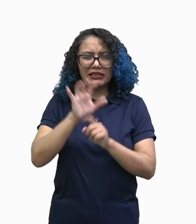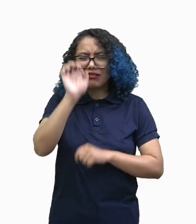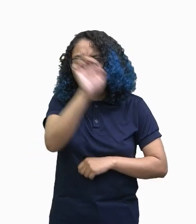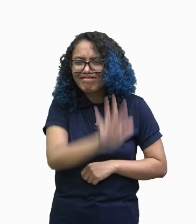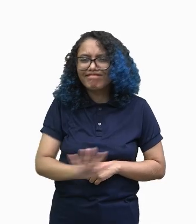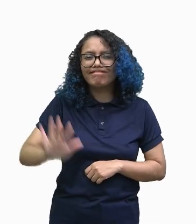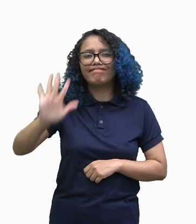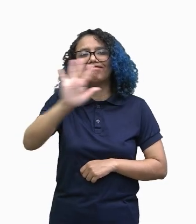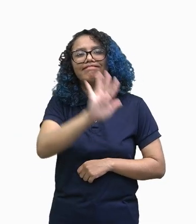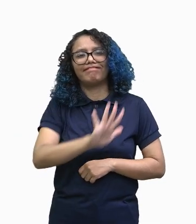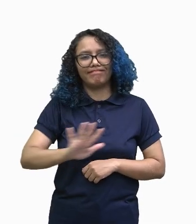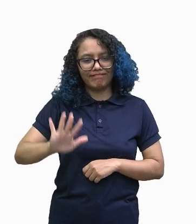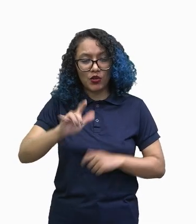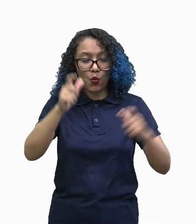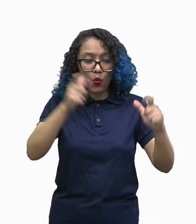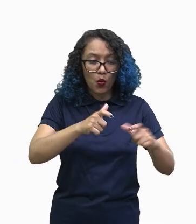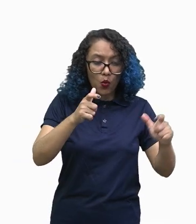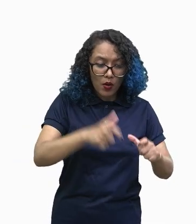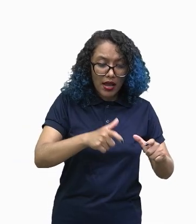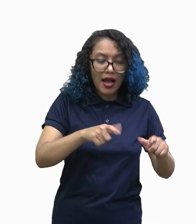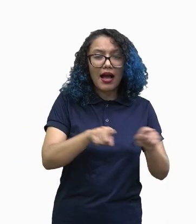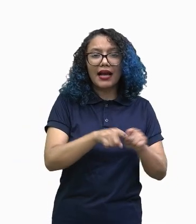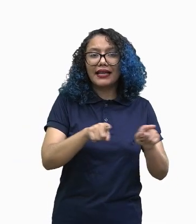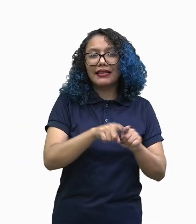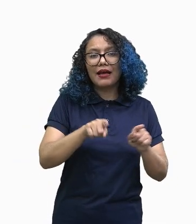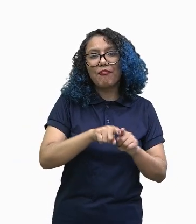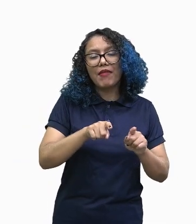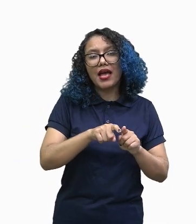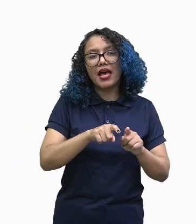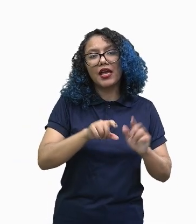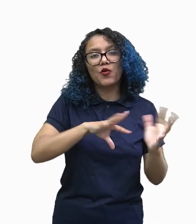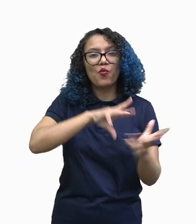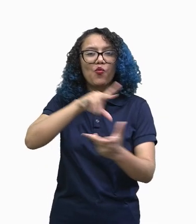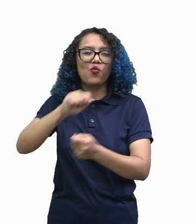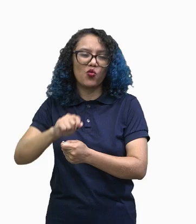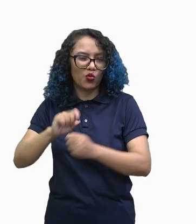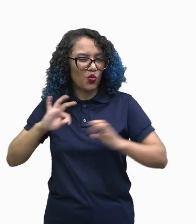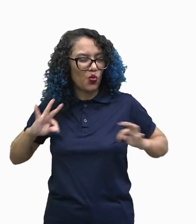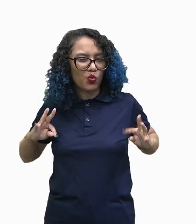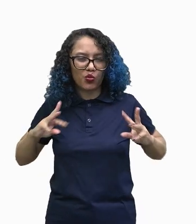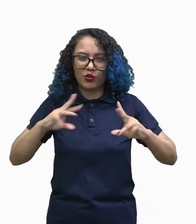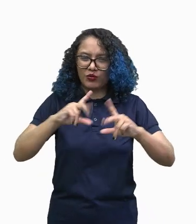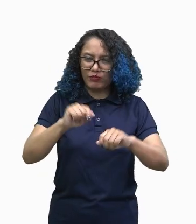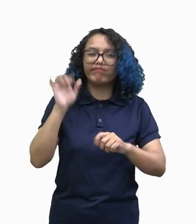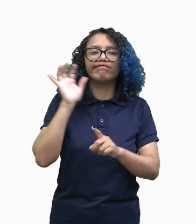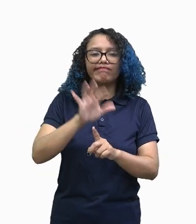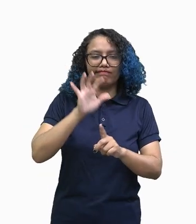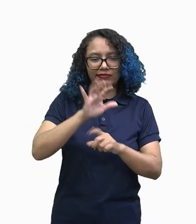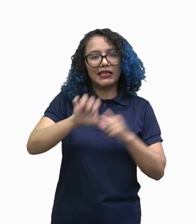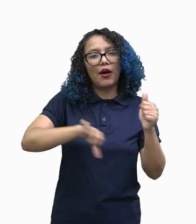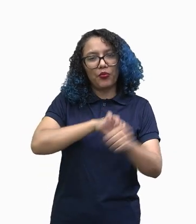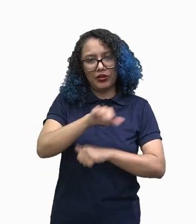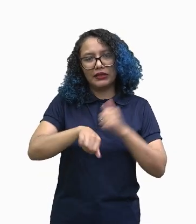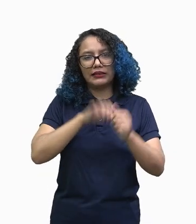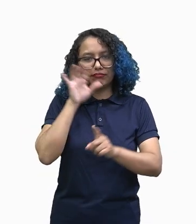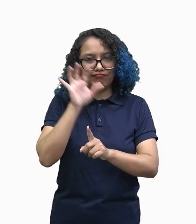né? Afeta ali o microclima, mas acaba afetando o planeta inteiro, né? Essa